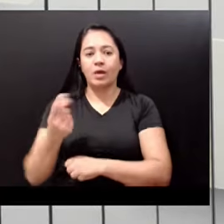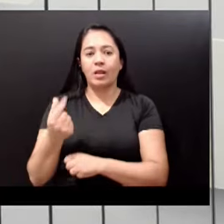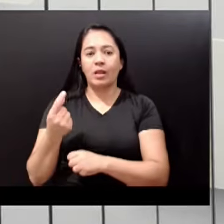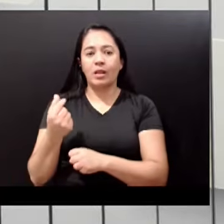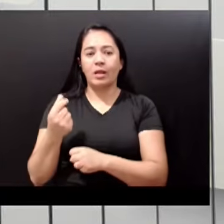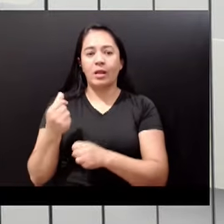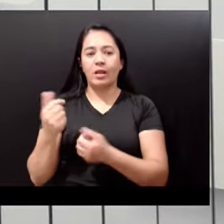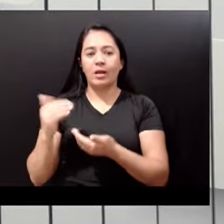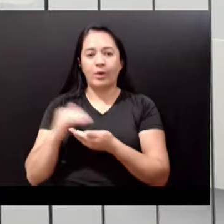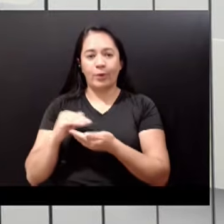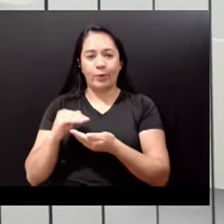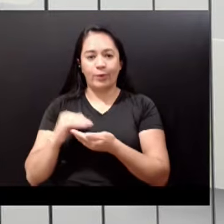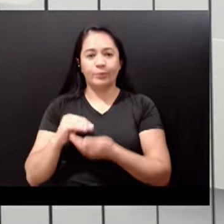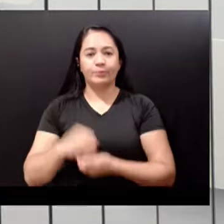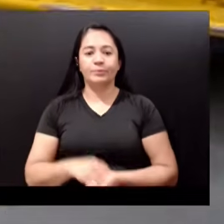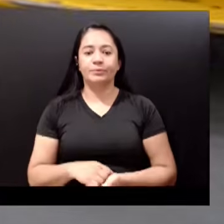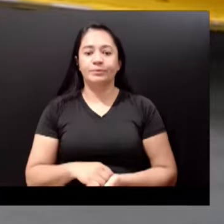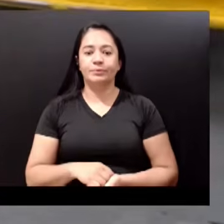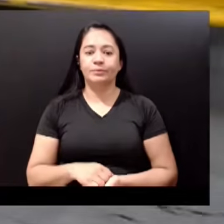descarte.